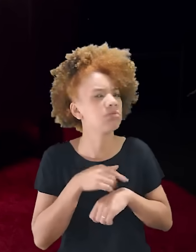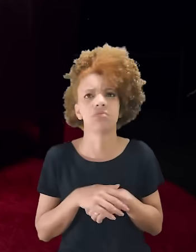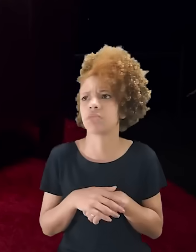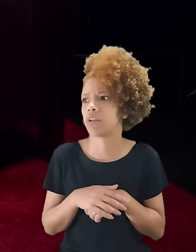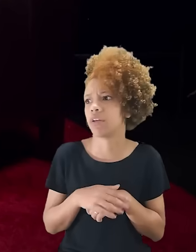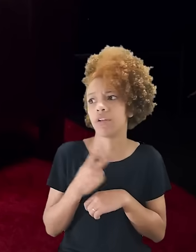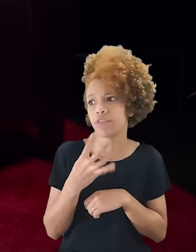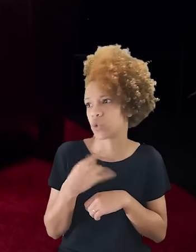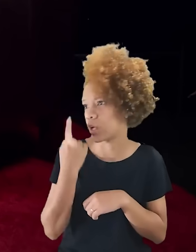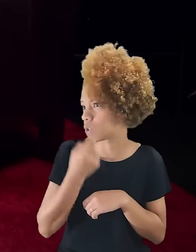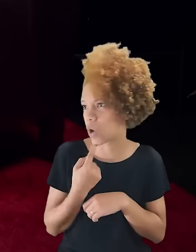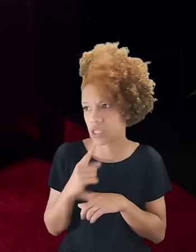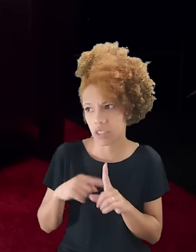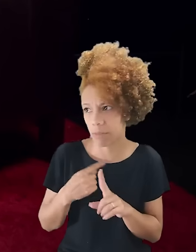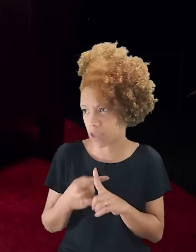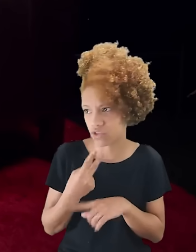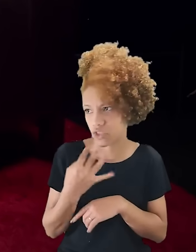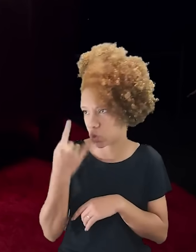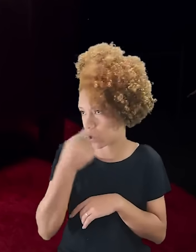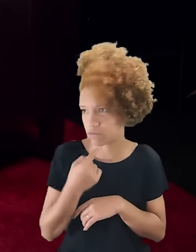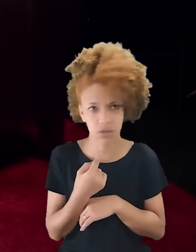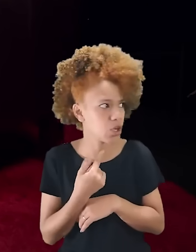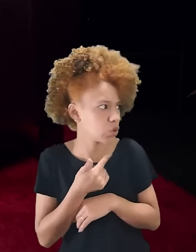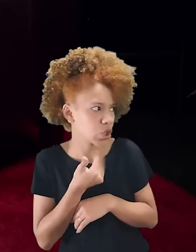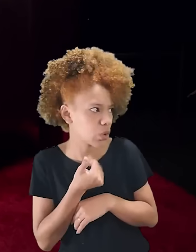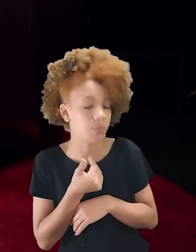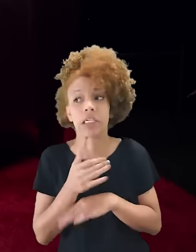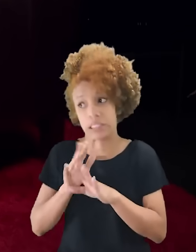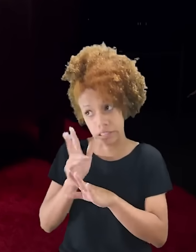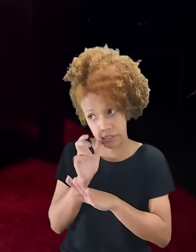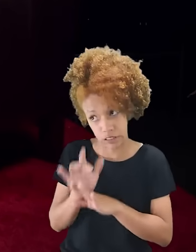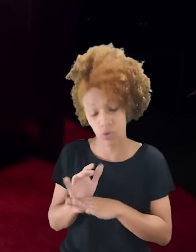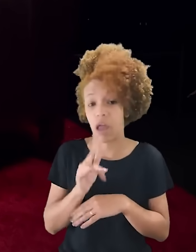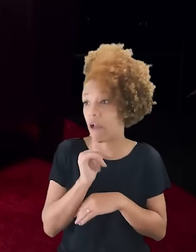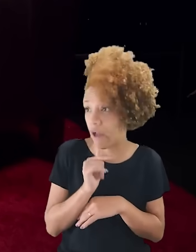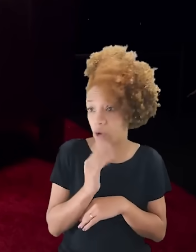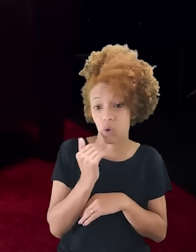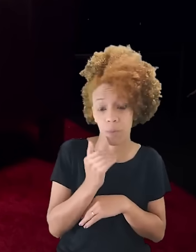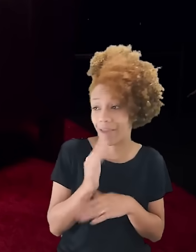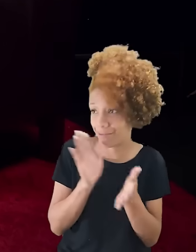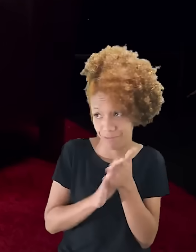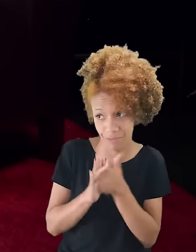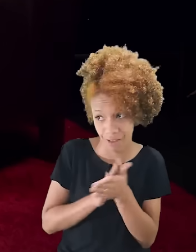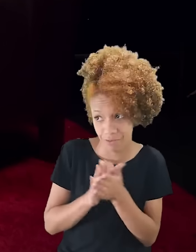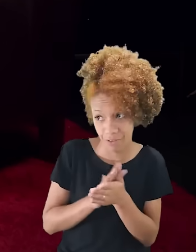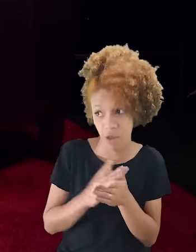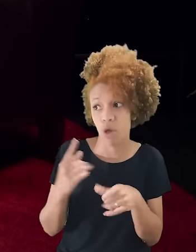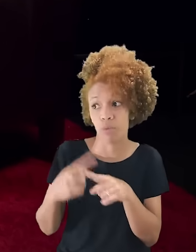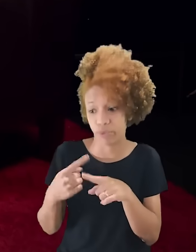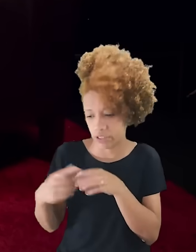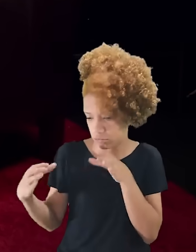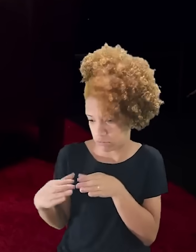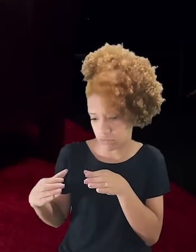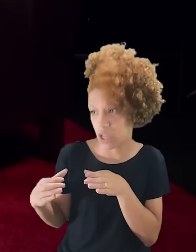lá fiquei mais de 24 horas fiquei mais de 24 horas mas sem comer escuta sem comer sem beber água sem fazer xixi porque eu ia